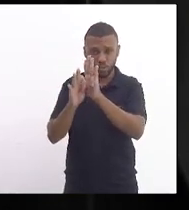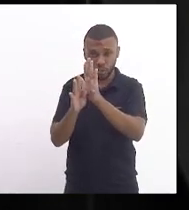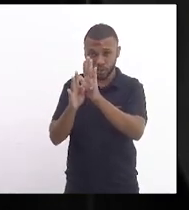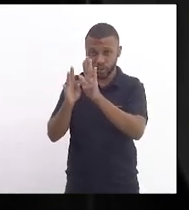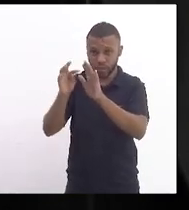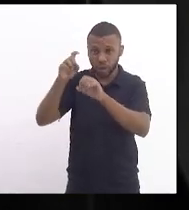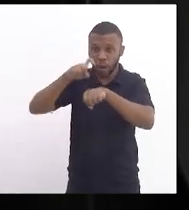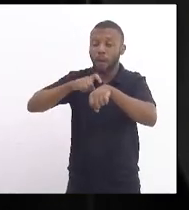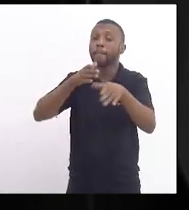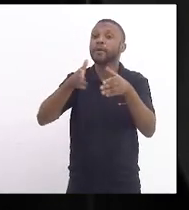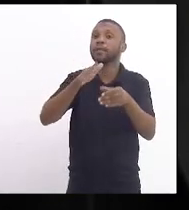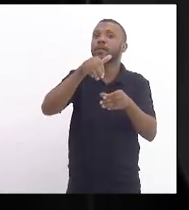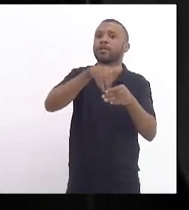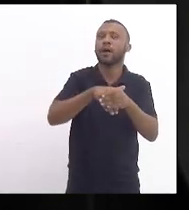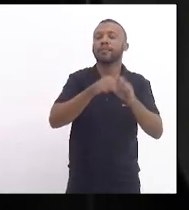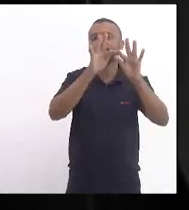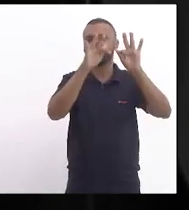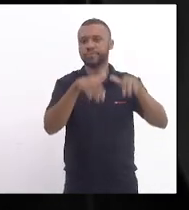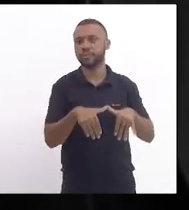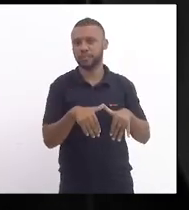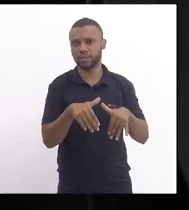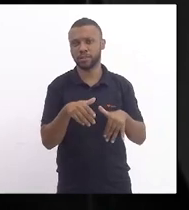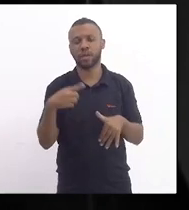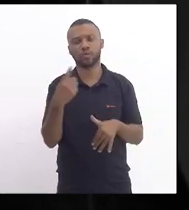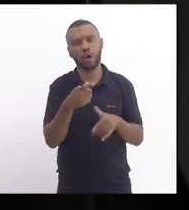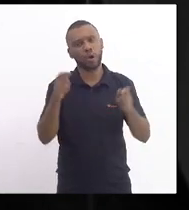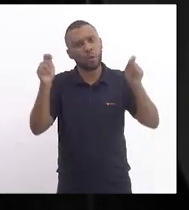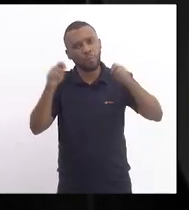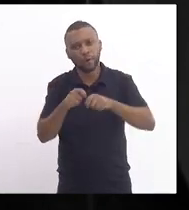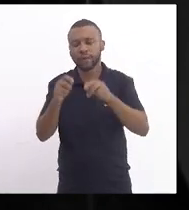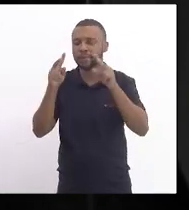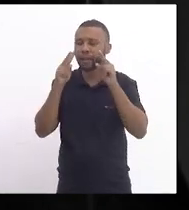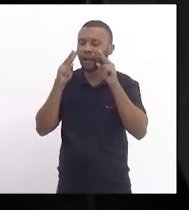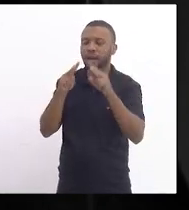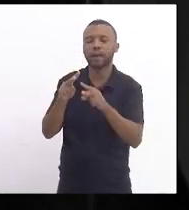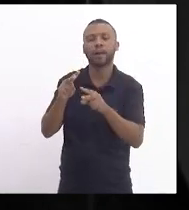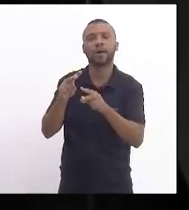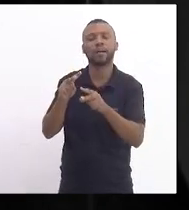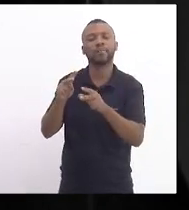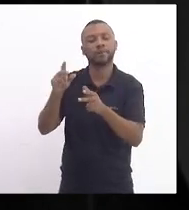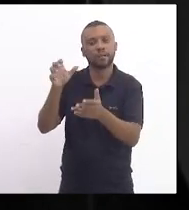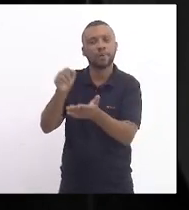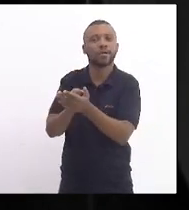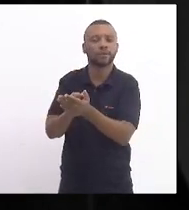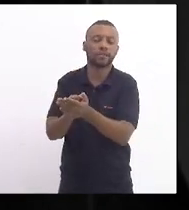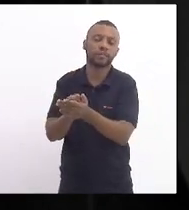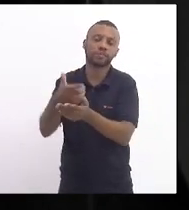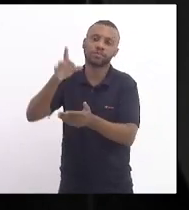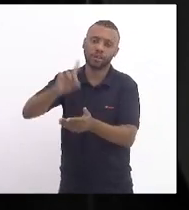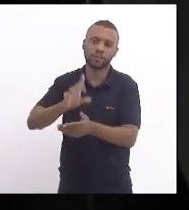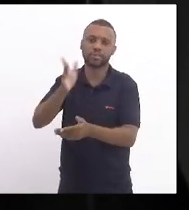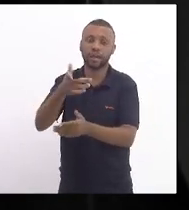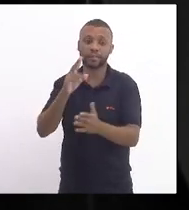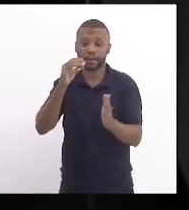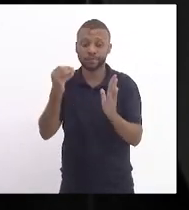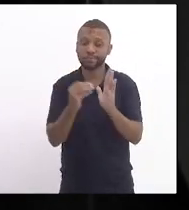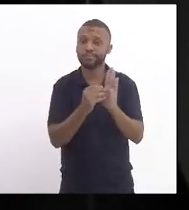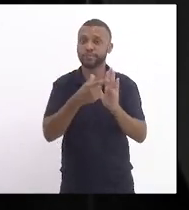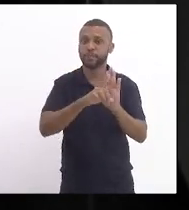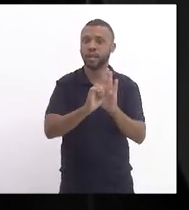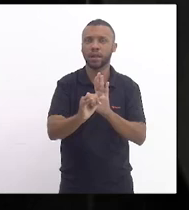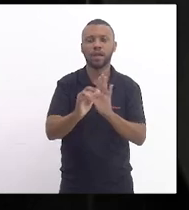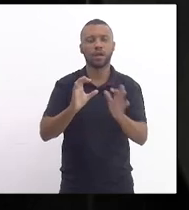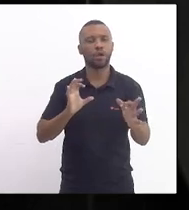período eleitoral como nós poderíamos dar efetividade a esse direito que já está reconhecido na lei